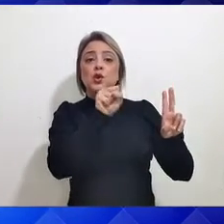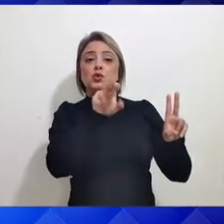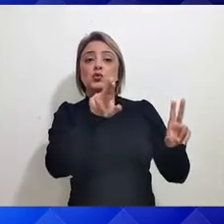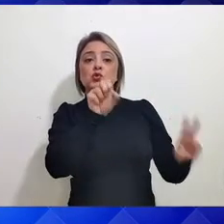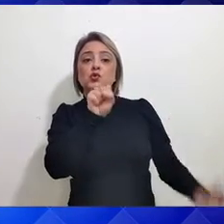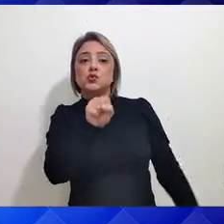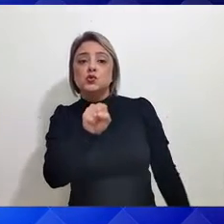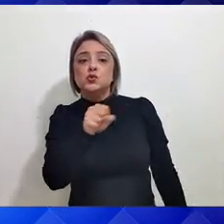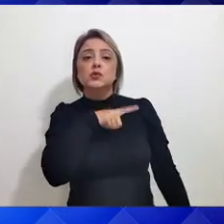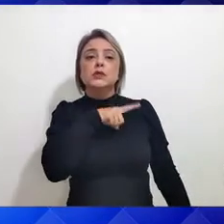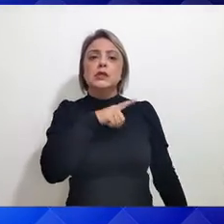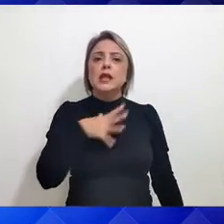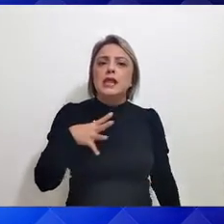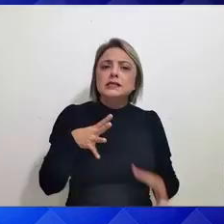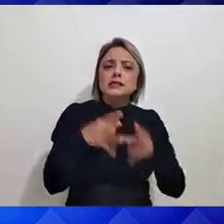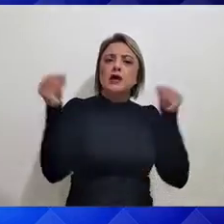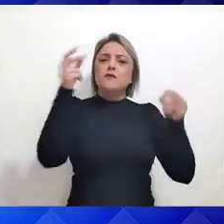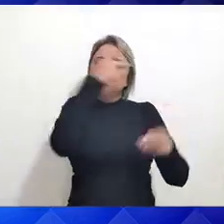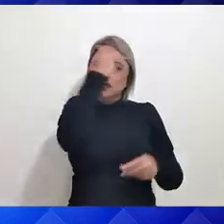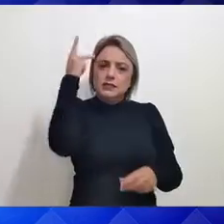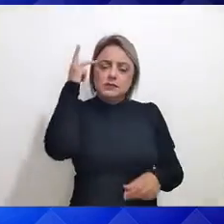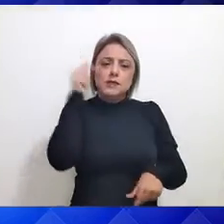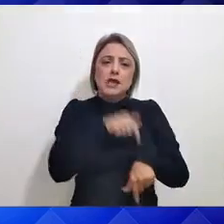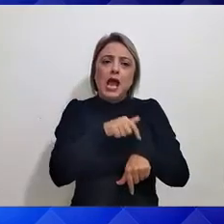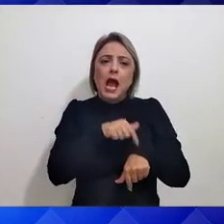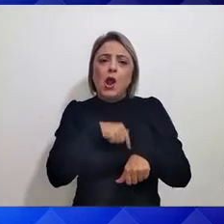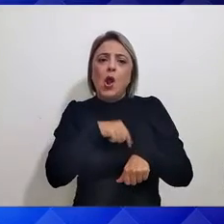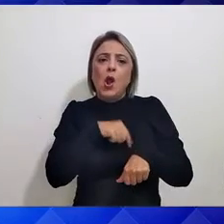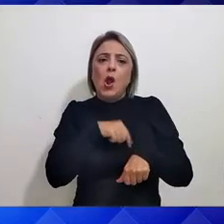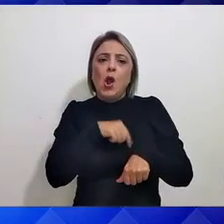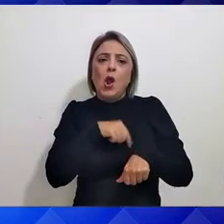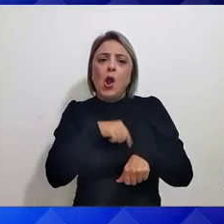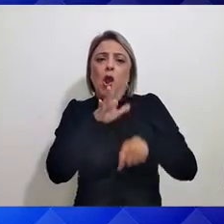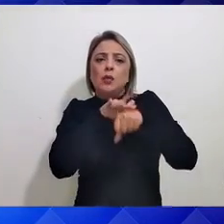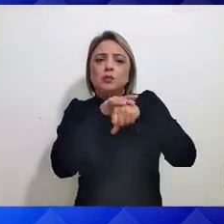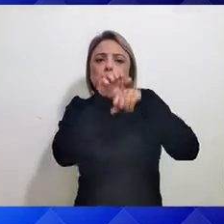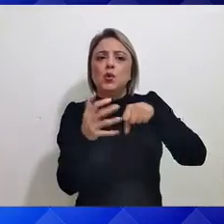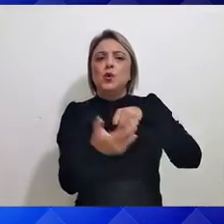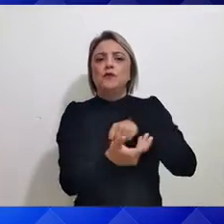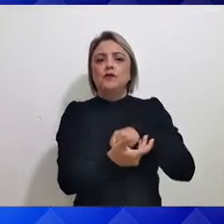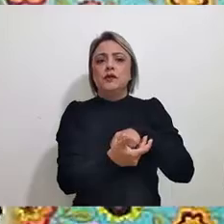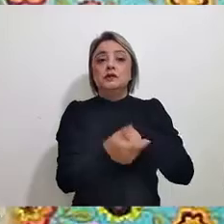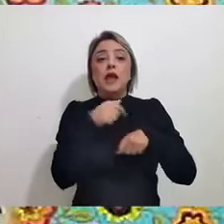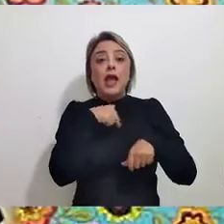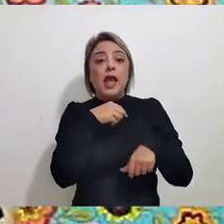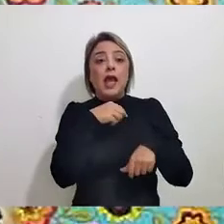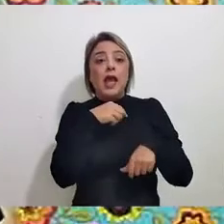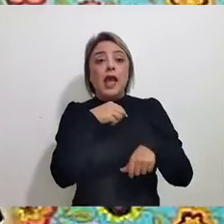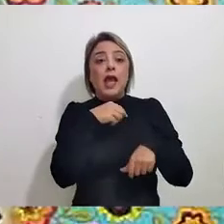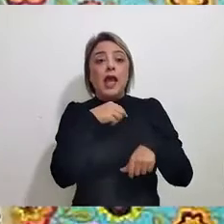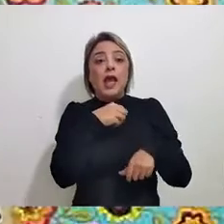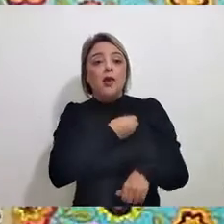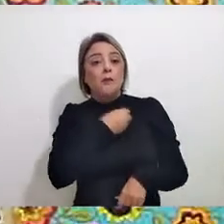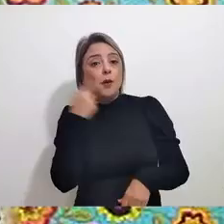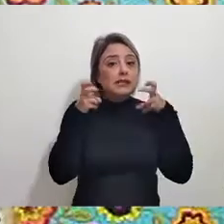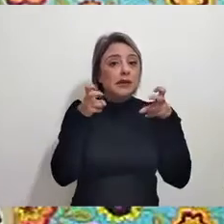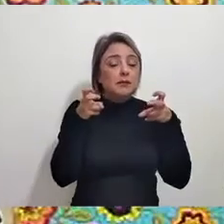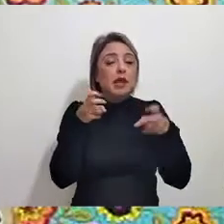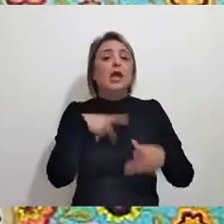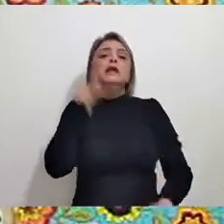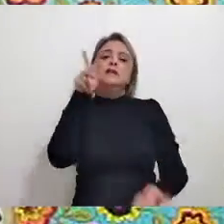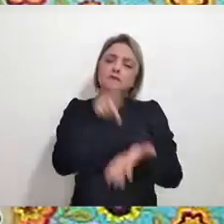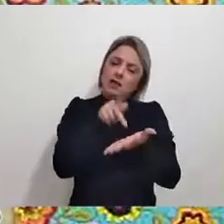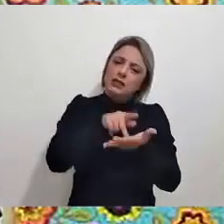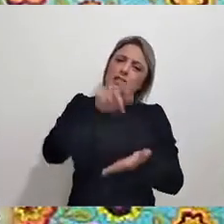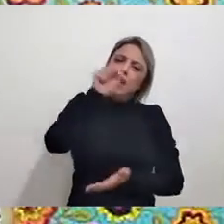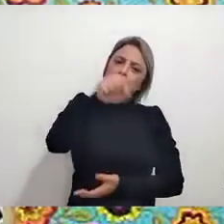nesse momento de pandemia, do Covid. Então, assim, é o momento das pessoas perceberem que Realmente, são só as políticas